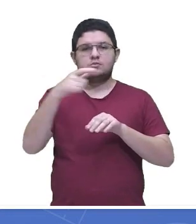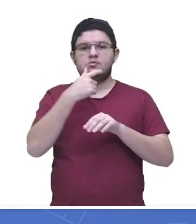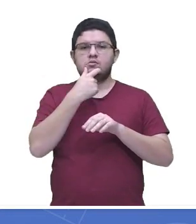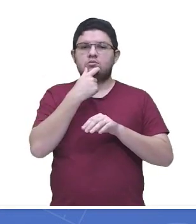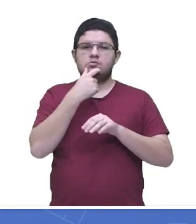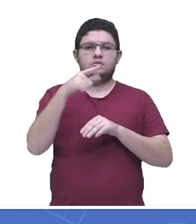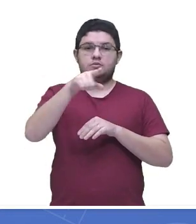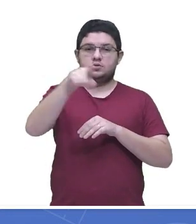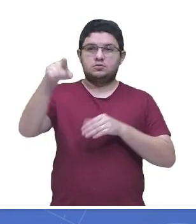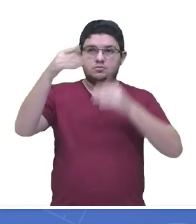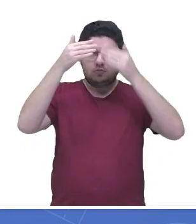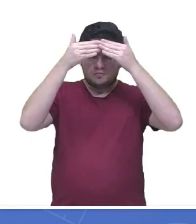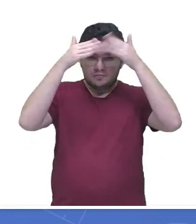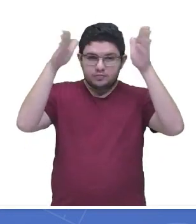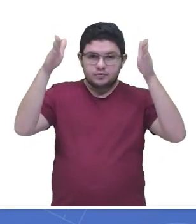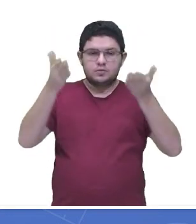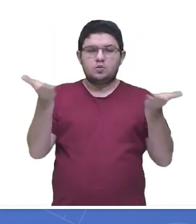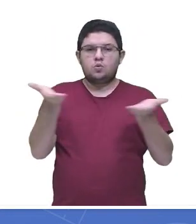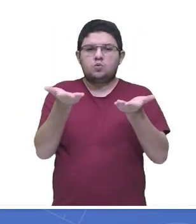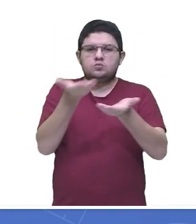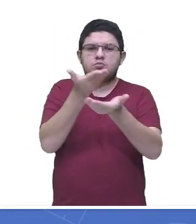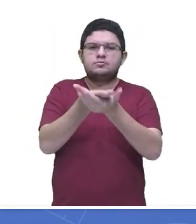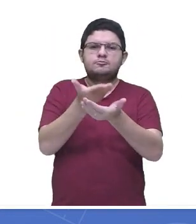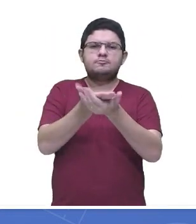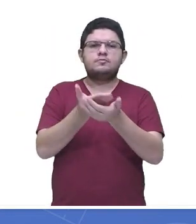da aula de hoje é o seguinte: let's go!